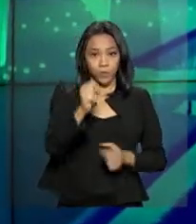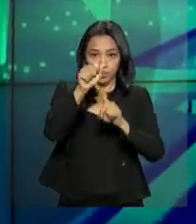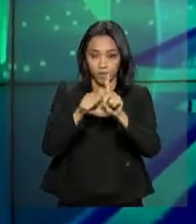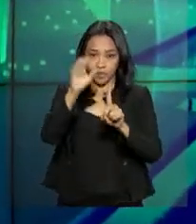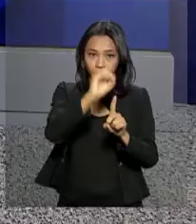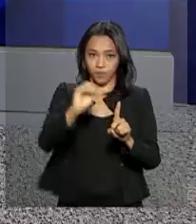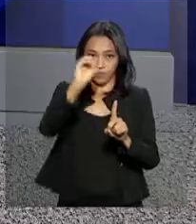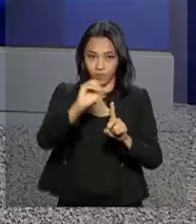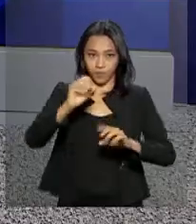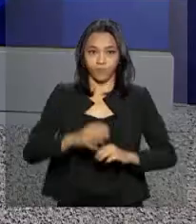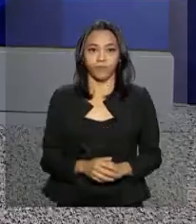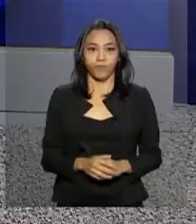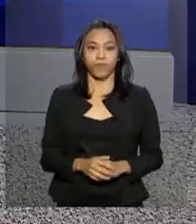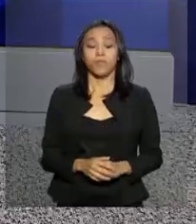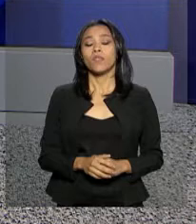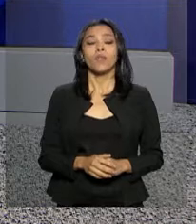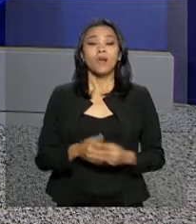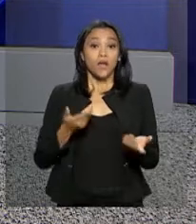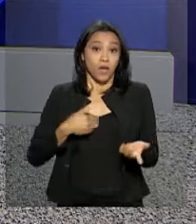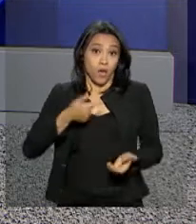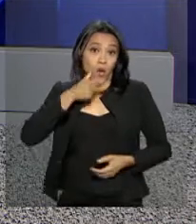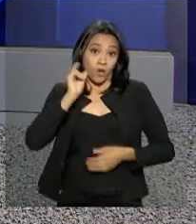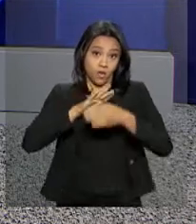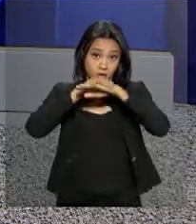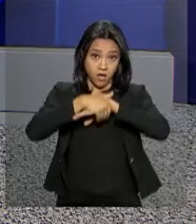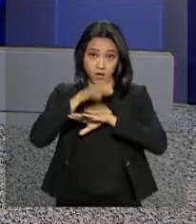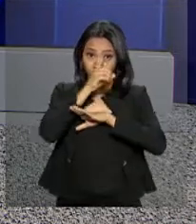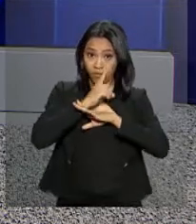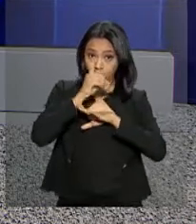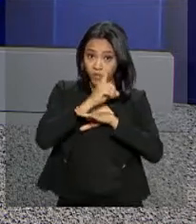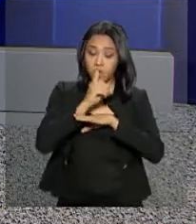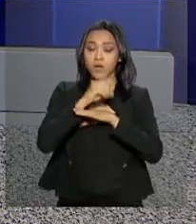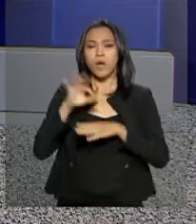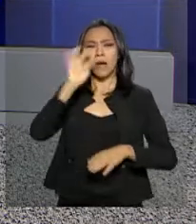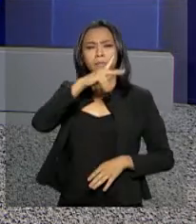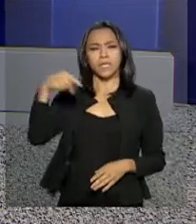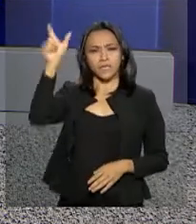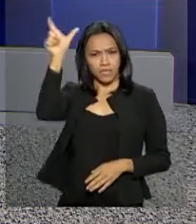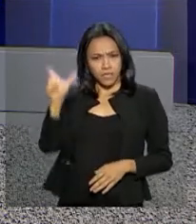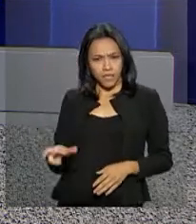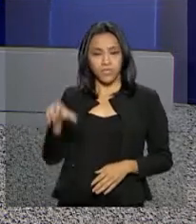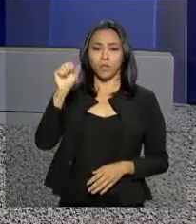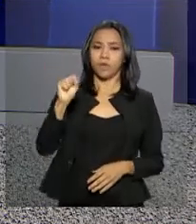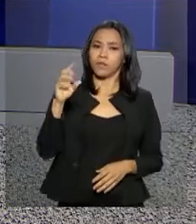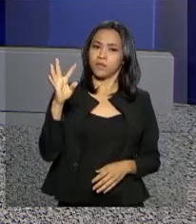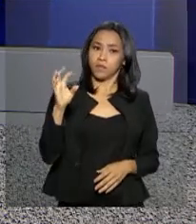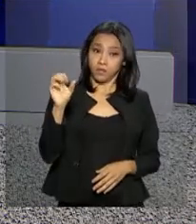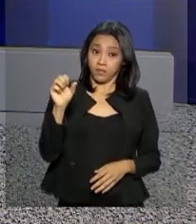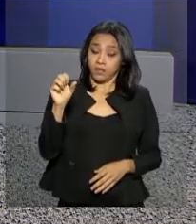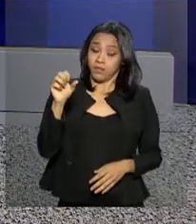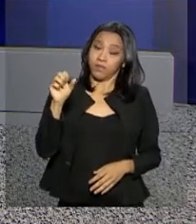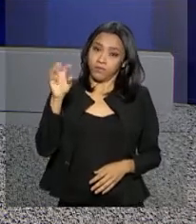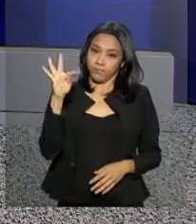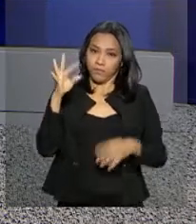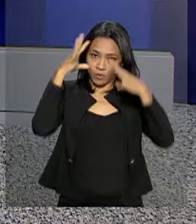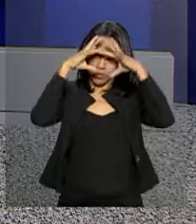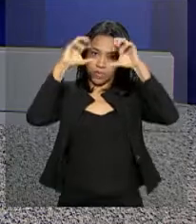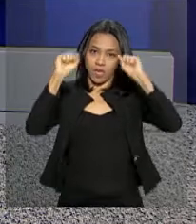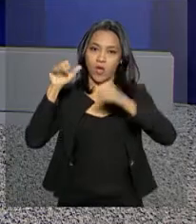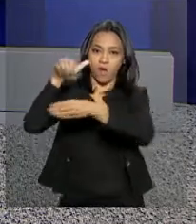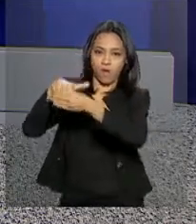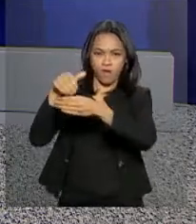outubro na noite deste domingo a presidente do tribunal superior eleitoral ministra rosa bebê fez um balanço das